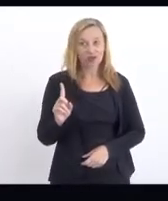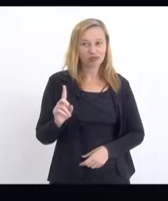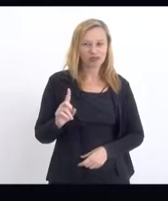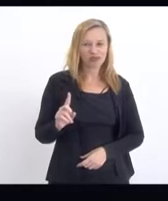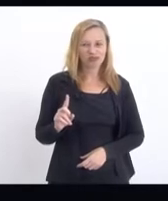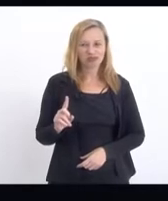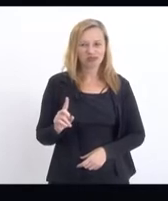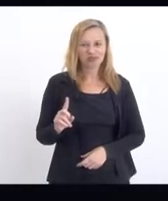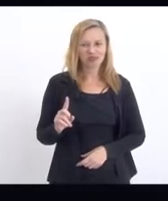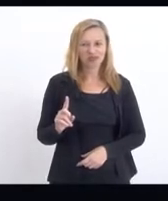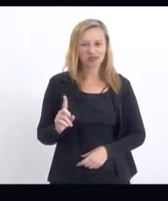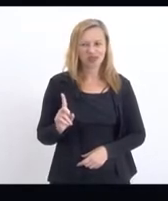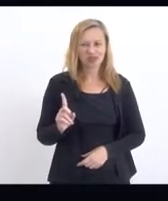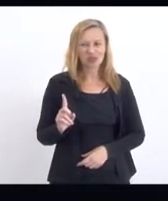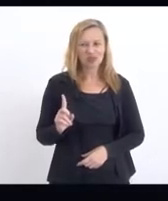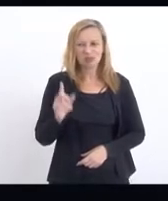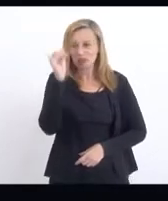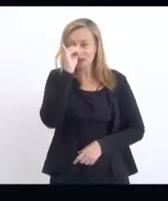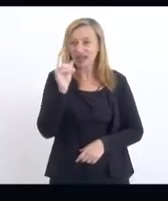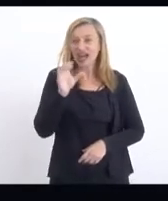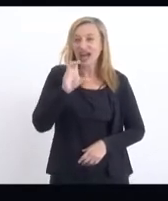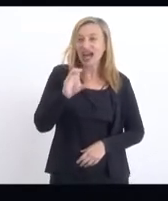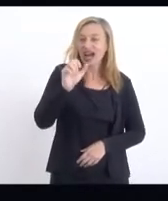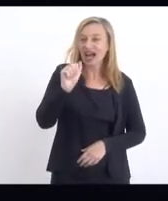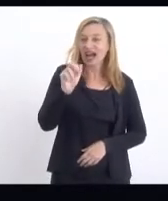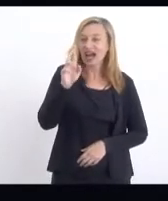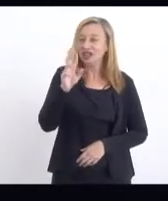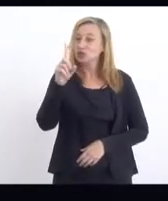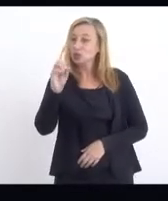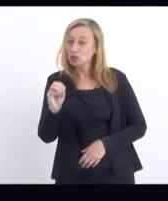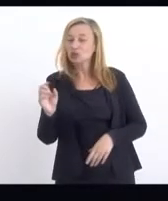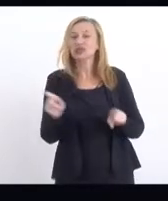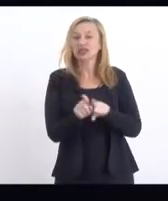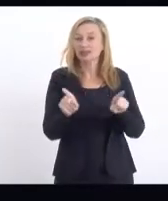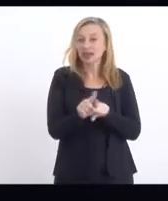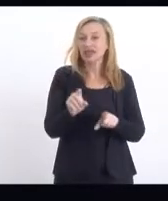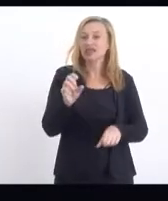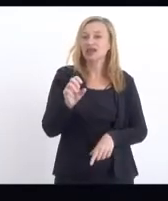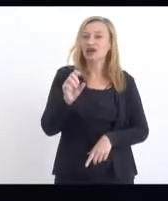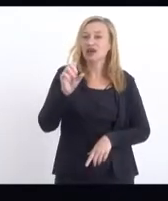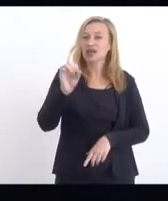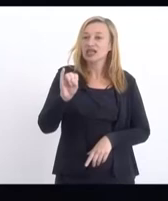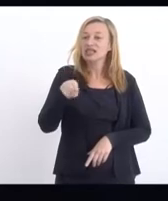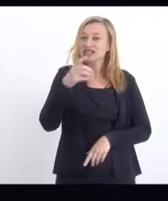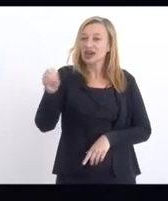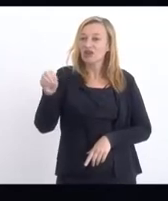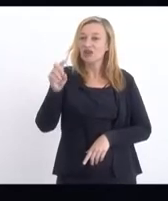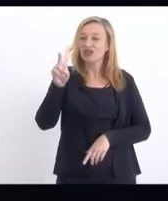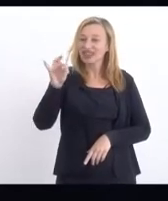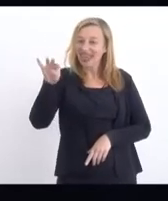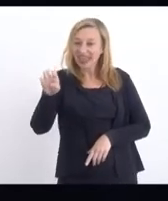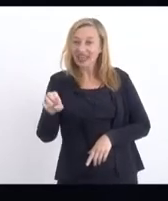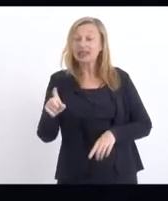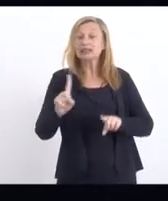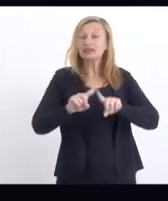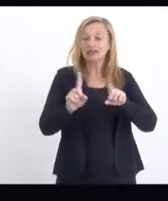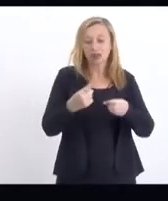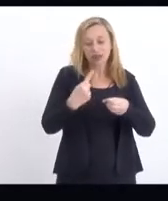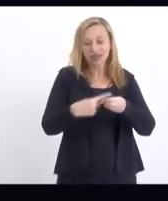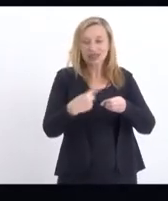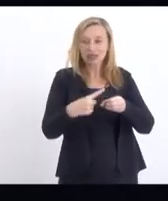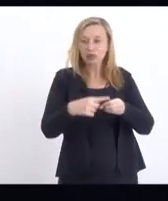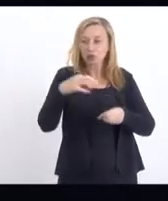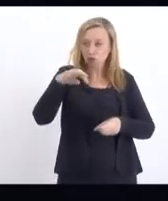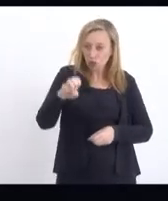Jeane, Cardoso Moreira e São Fidélis, André, porque são municípios do Norte, mas que tem uma influência, uma